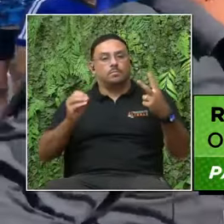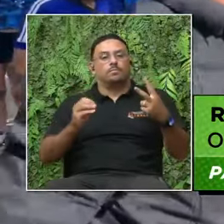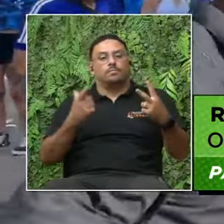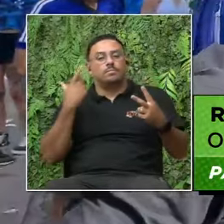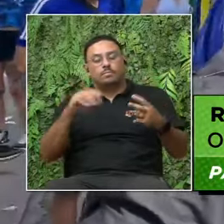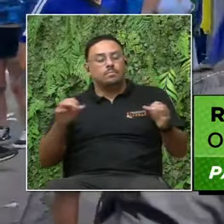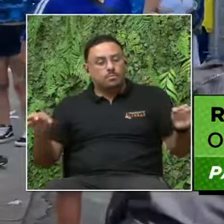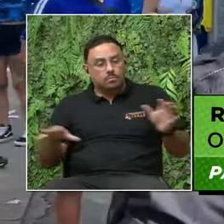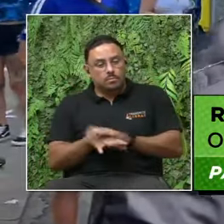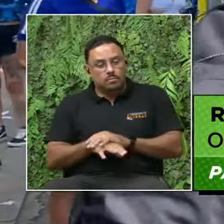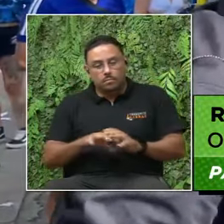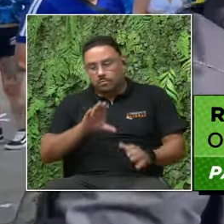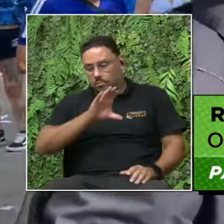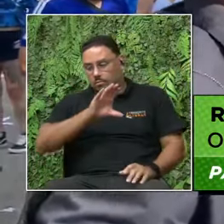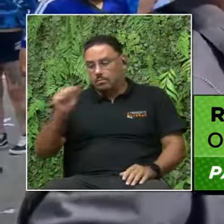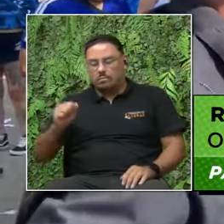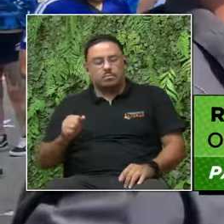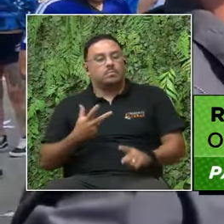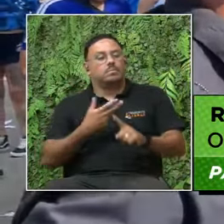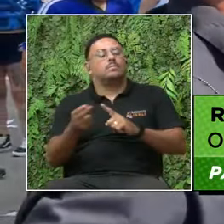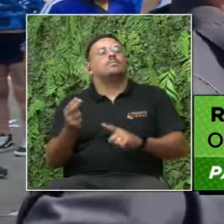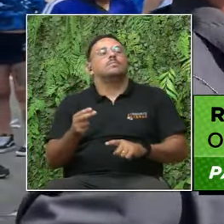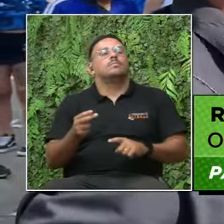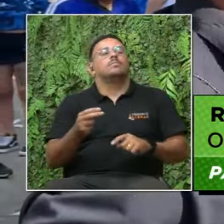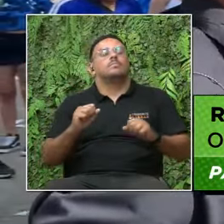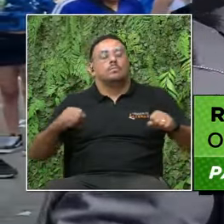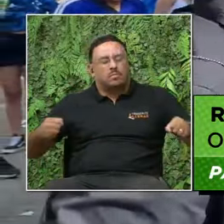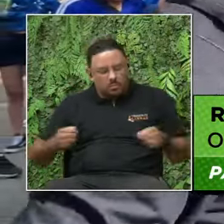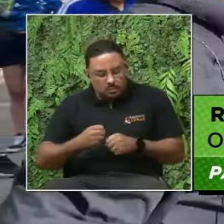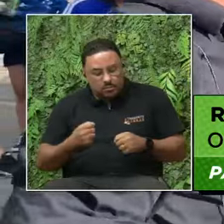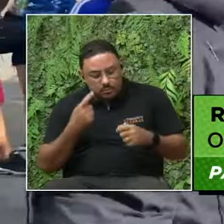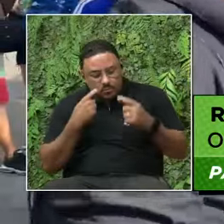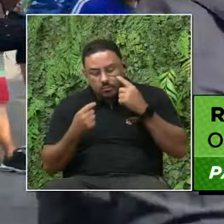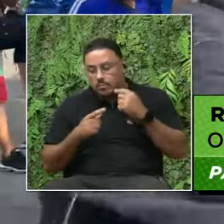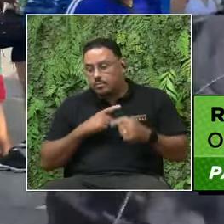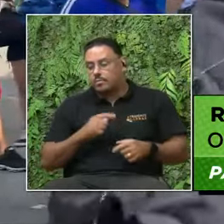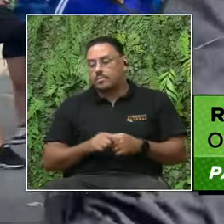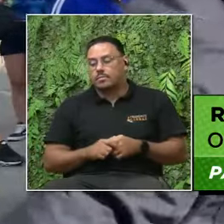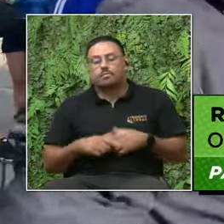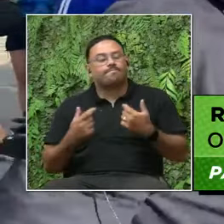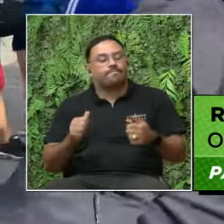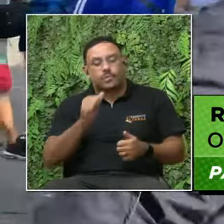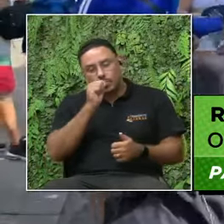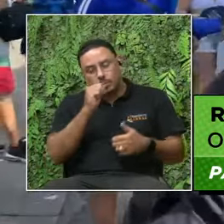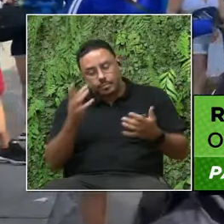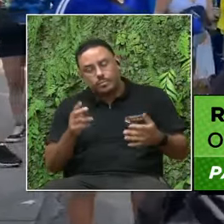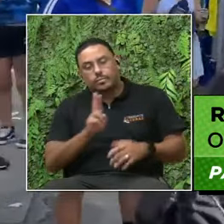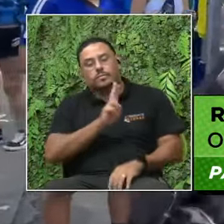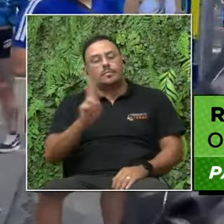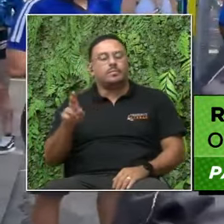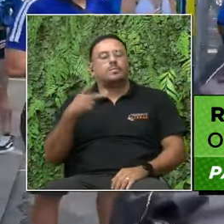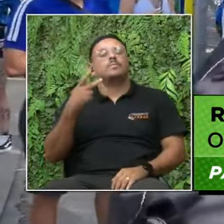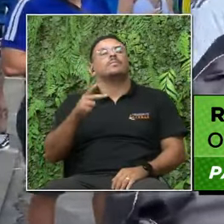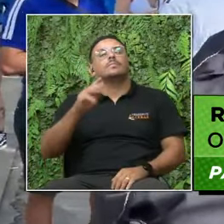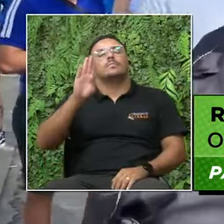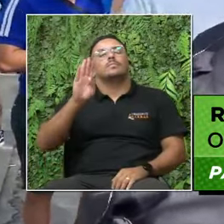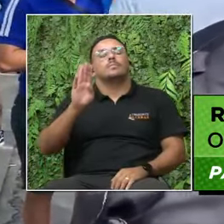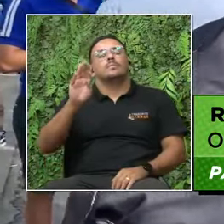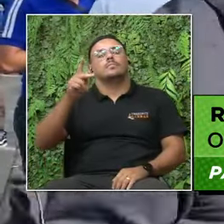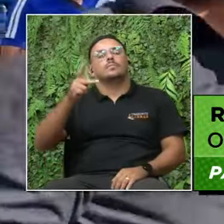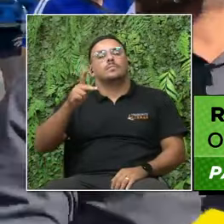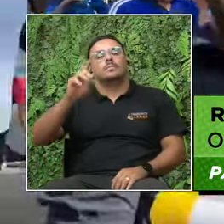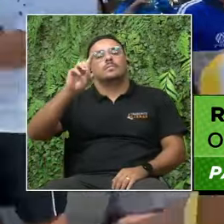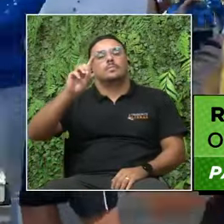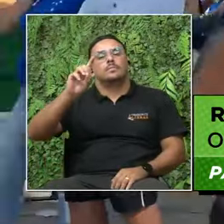para sacramentar e seu campeão e o rug Chorão na chupeta quantos anos e aí qu qual que é seu nome amigo Breno Lopes